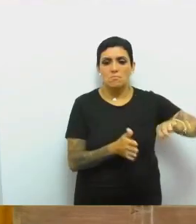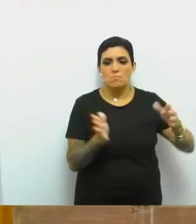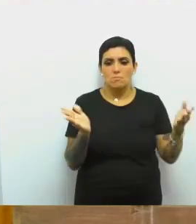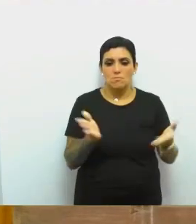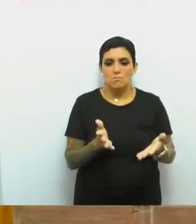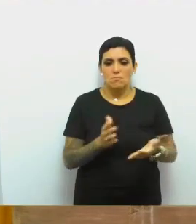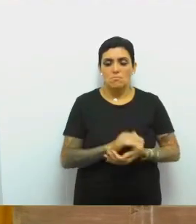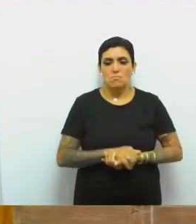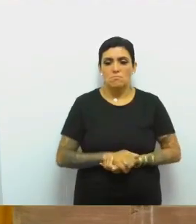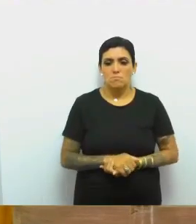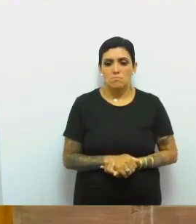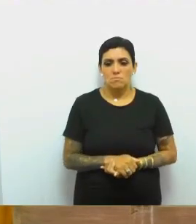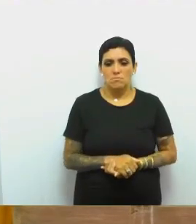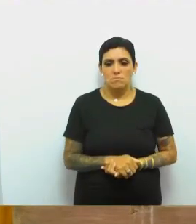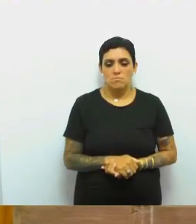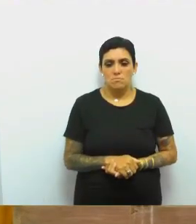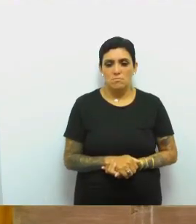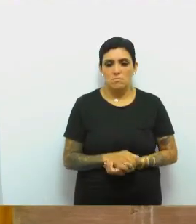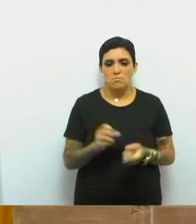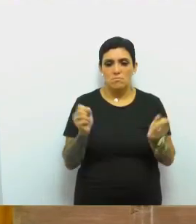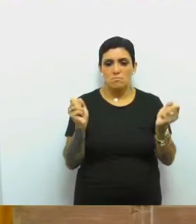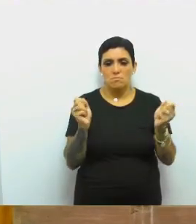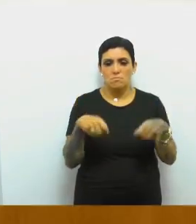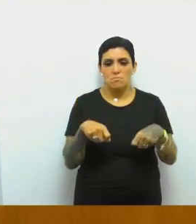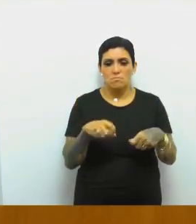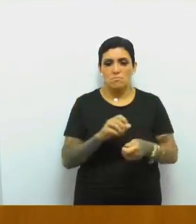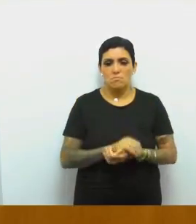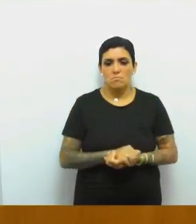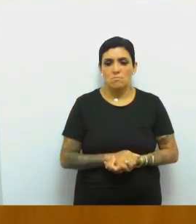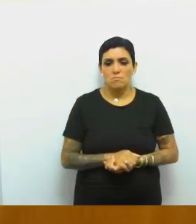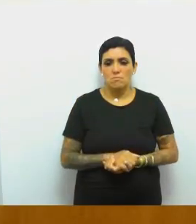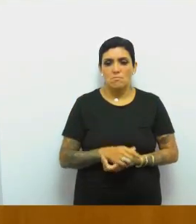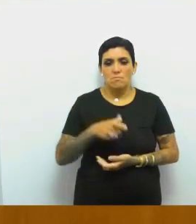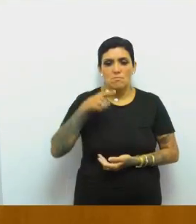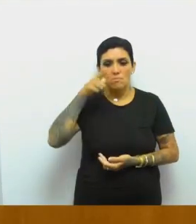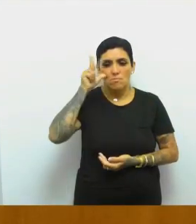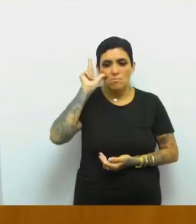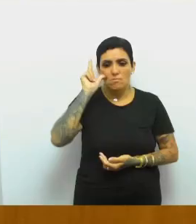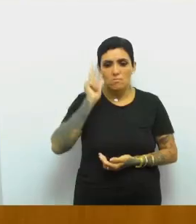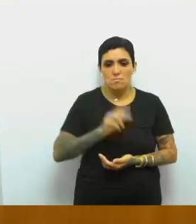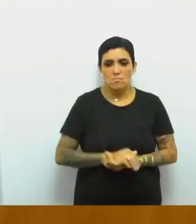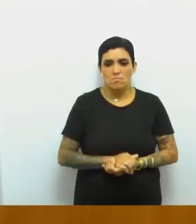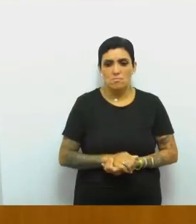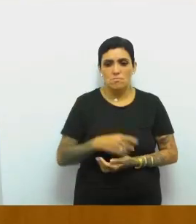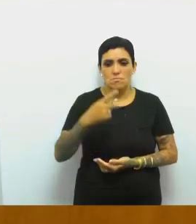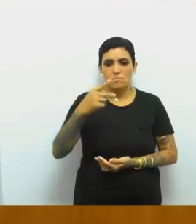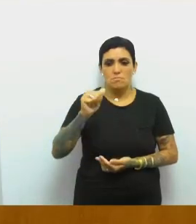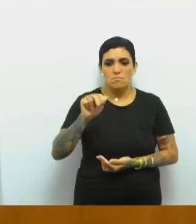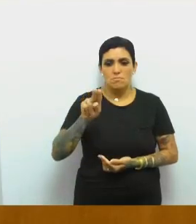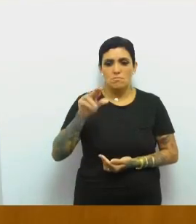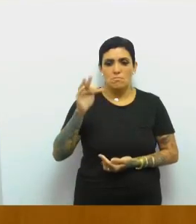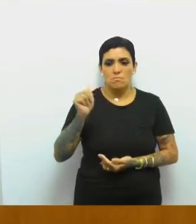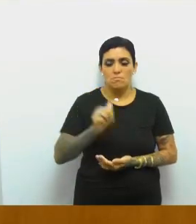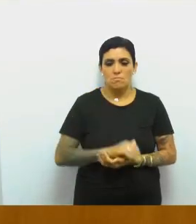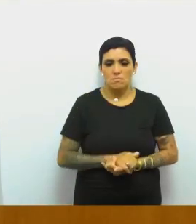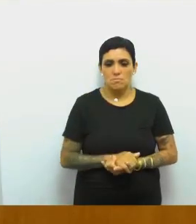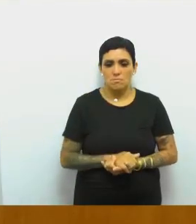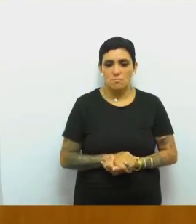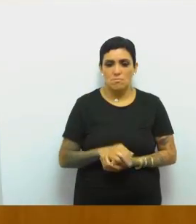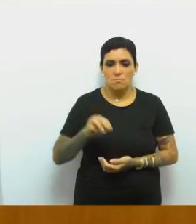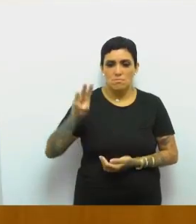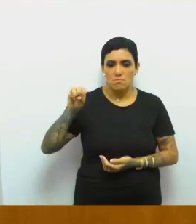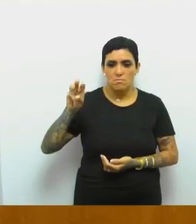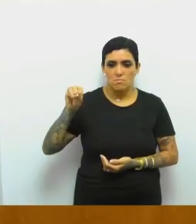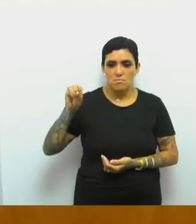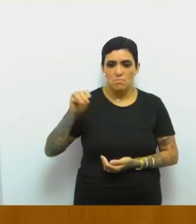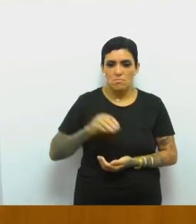Excelência pretende? Sim, só que ontem, eu fui ver a matéria na pauta ontem, entendeu? O que está acontecendo? As matérias em